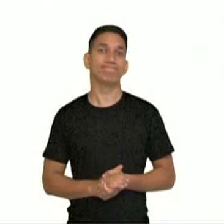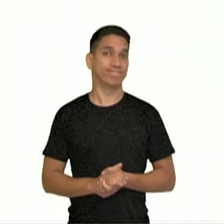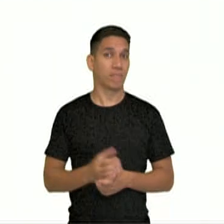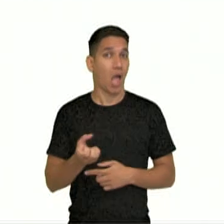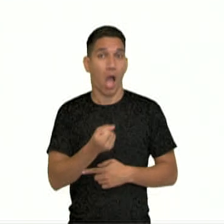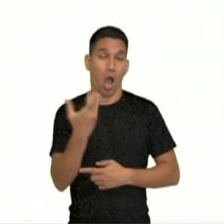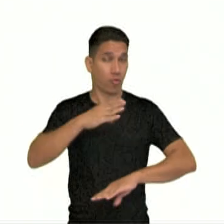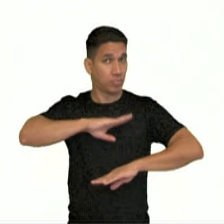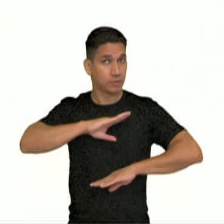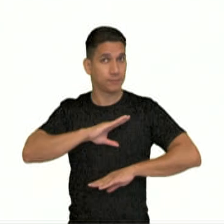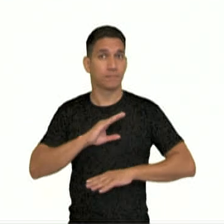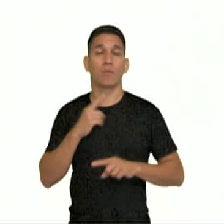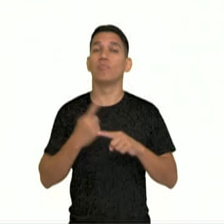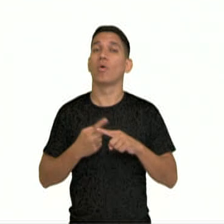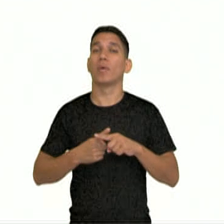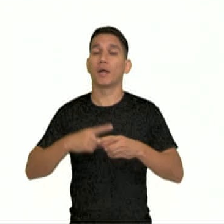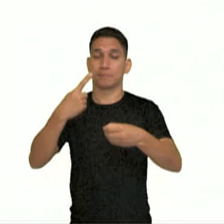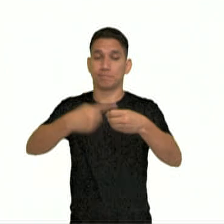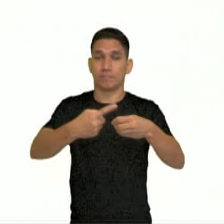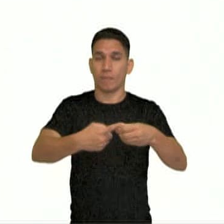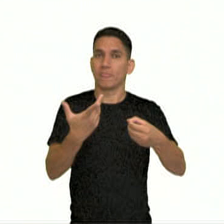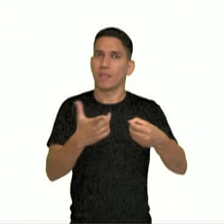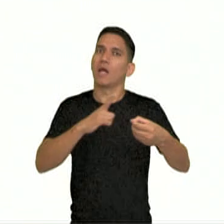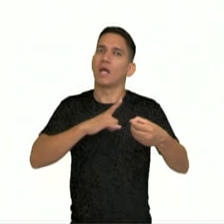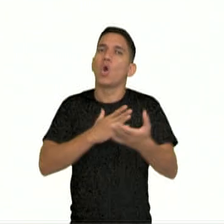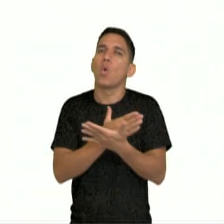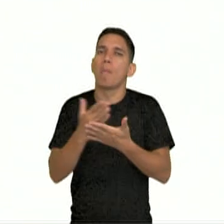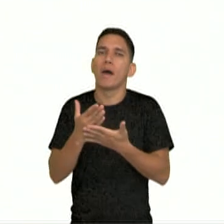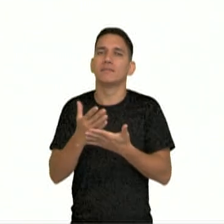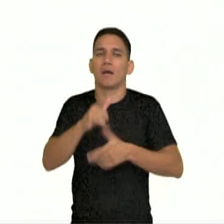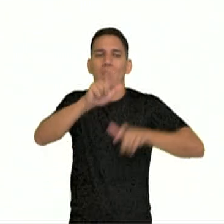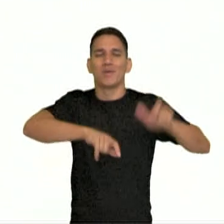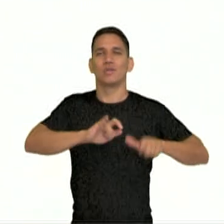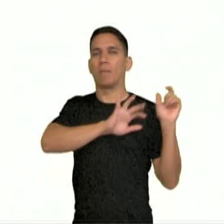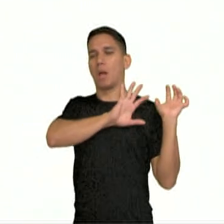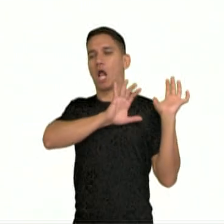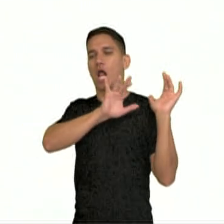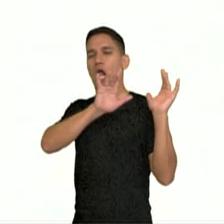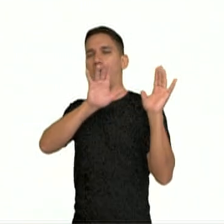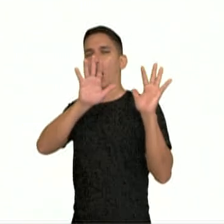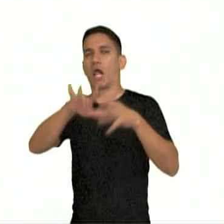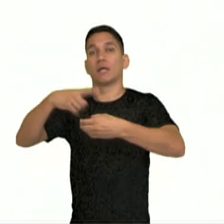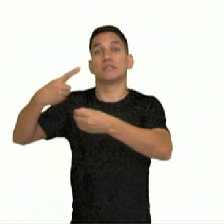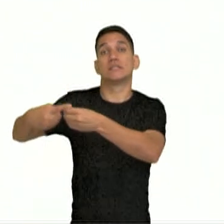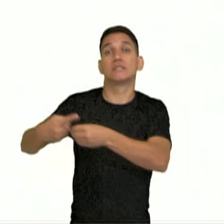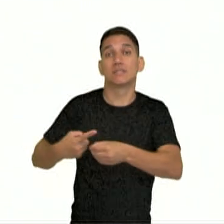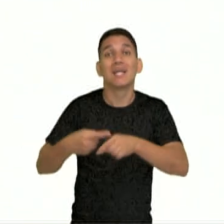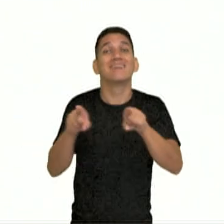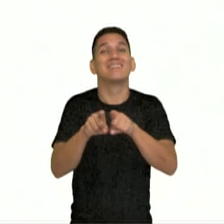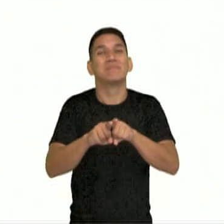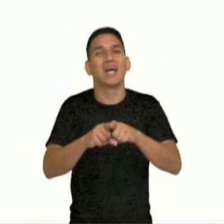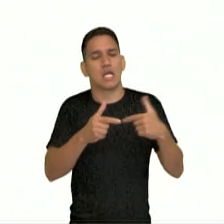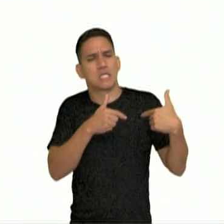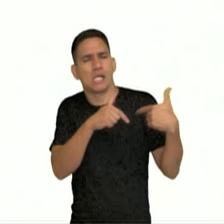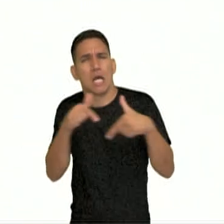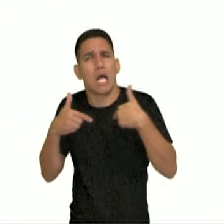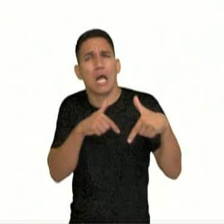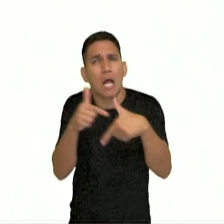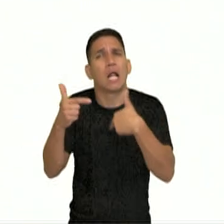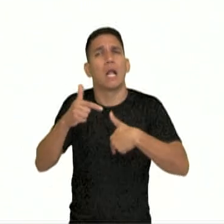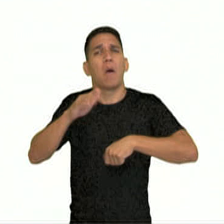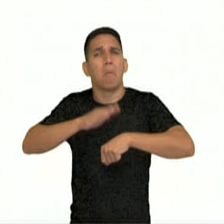Alguns fatores, a urbanização, ou seja, a concentração das pessoas em áreas urbanas, né, e as atividades dessas pessoas